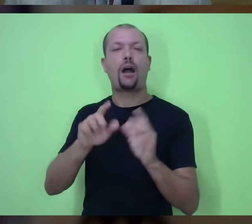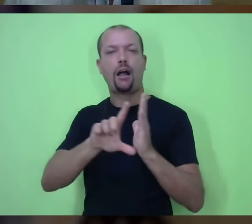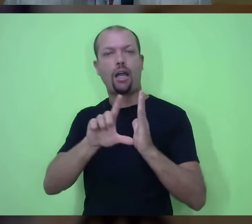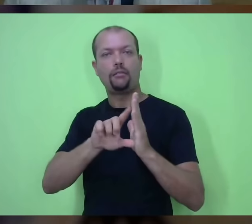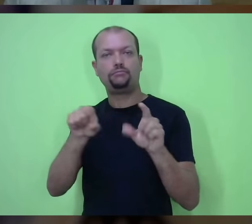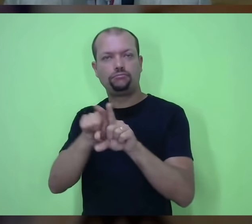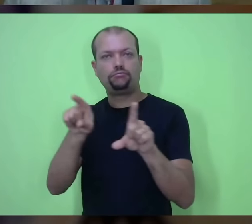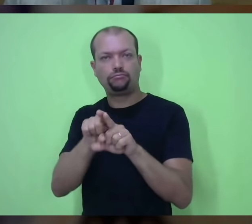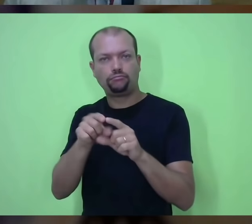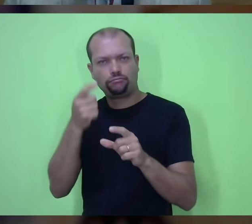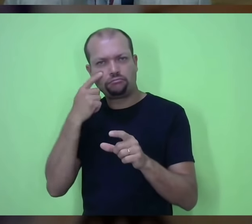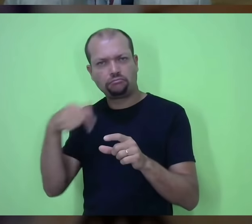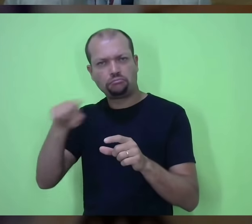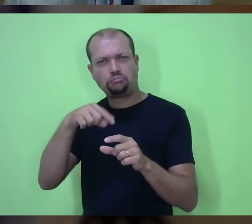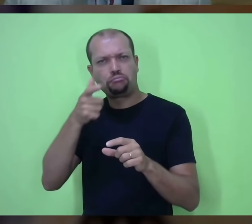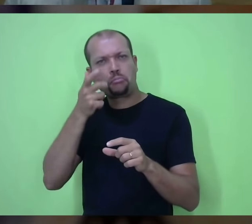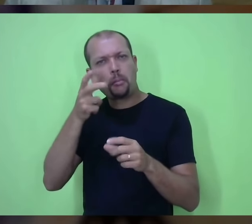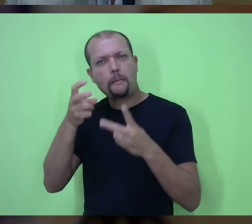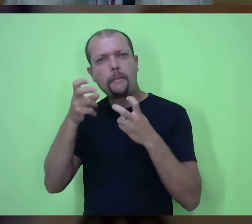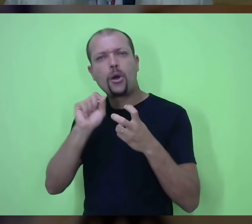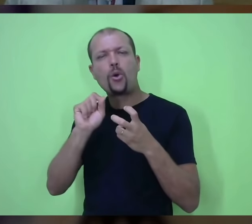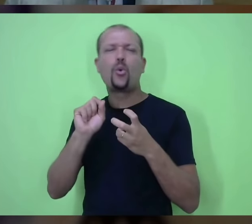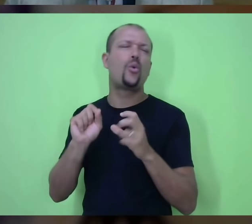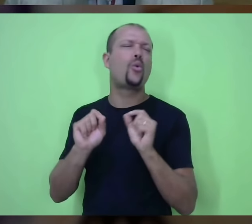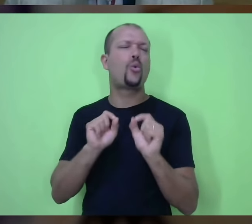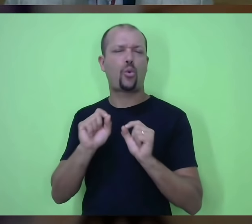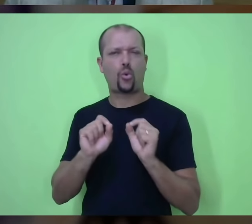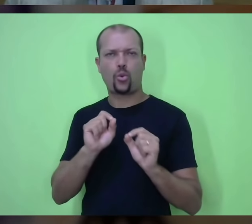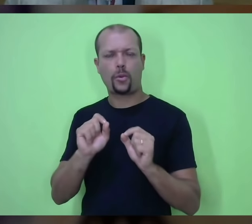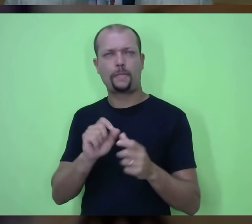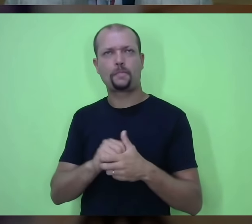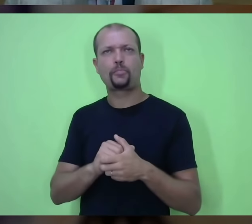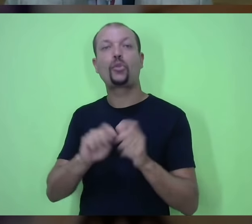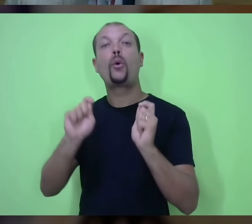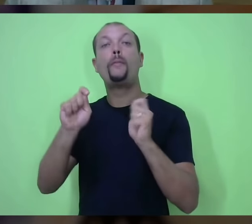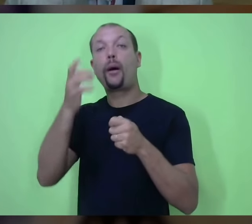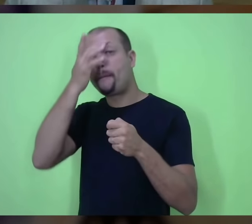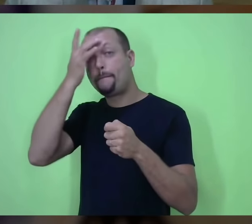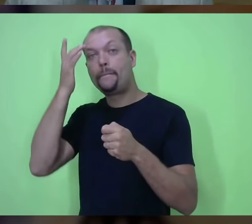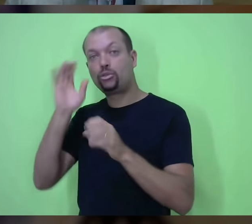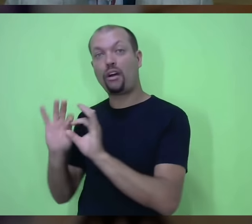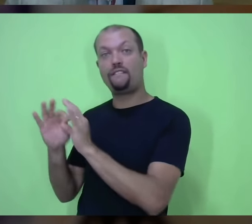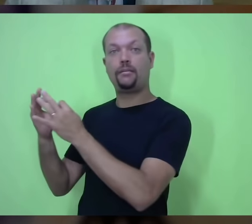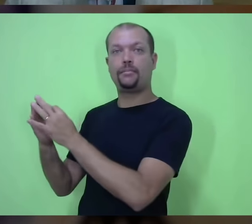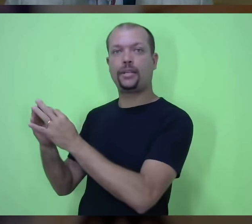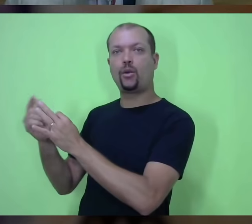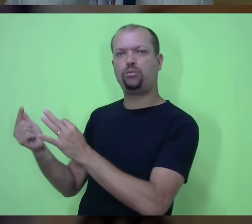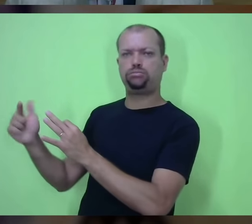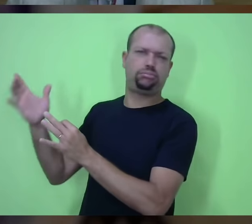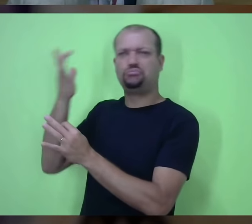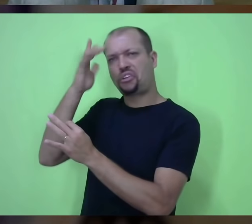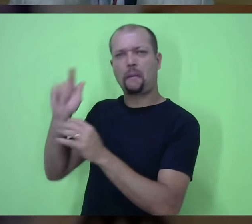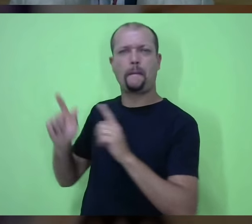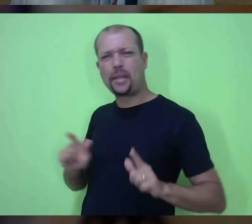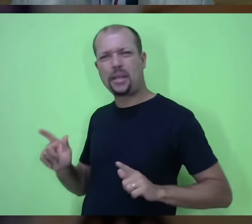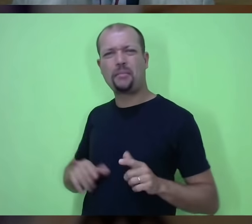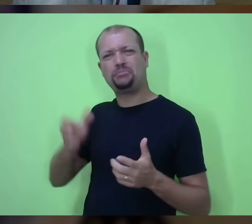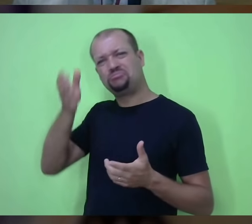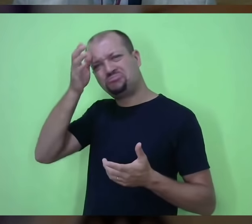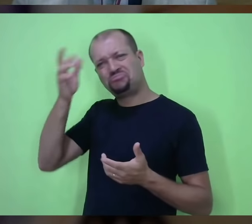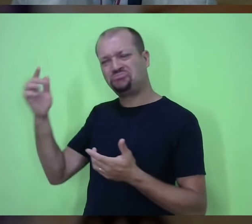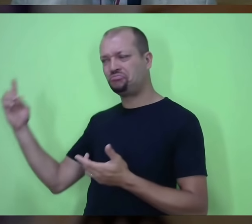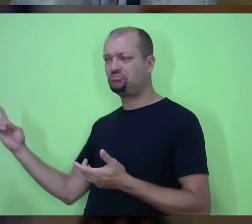de Levíticos, a questão de que a possibilidade de um parente próximo poder